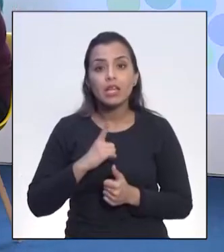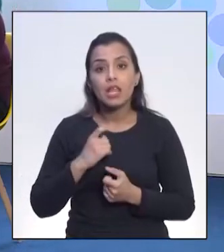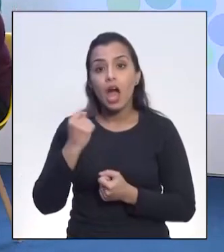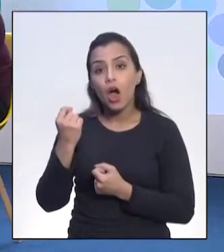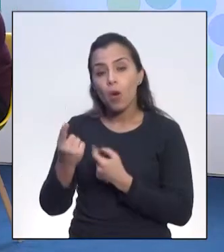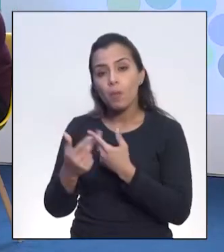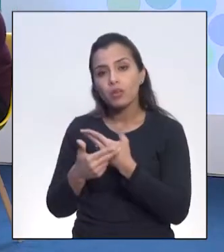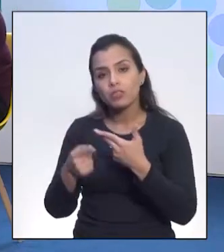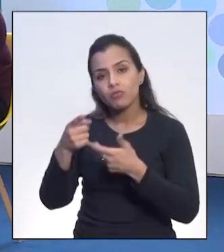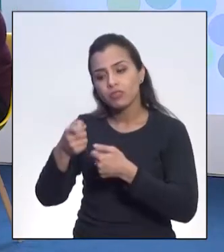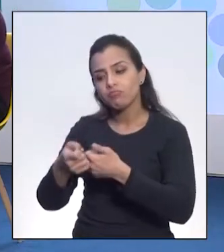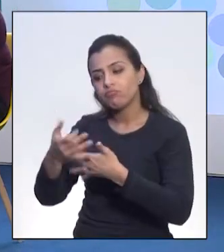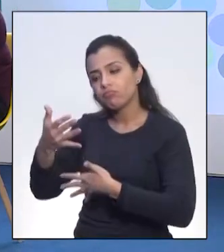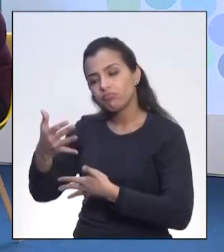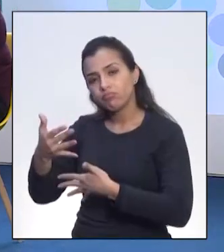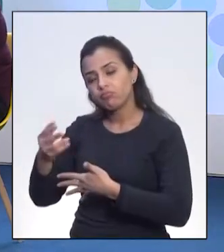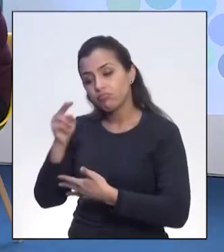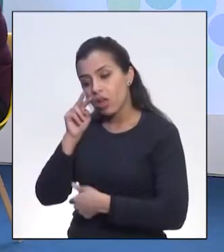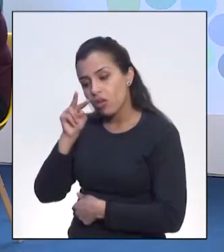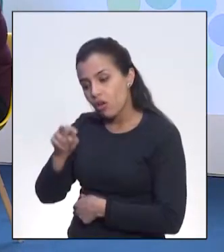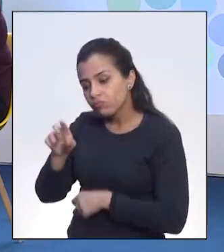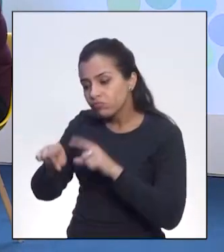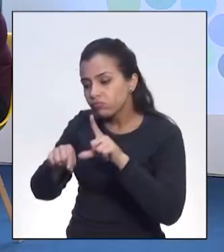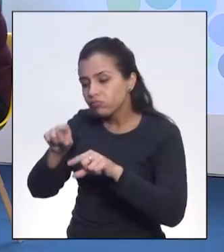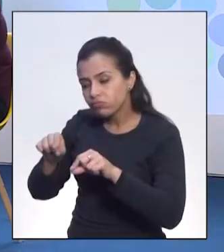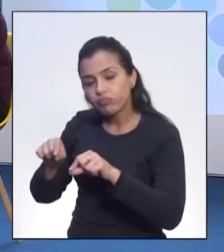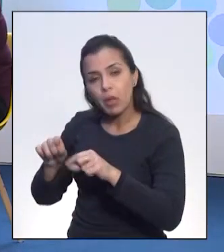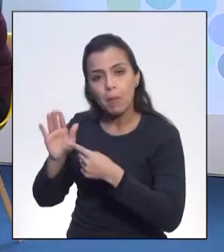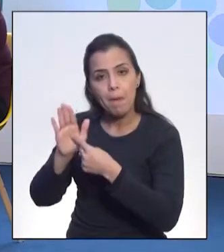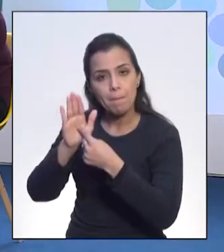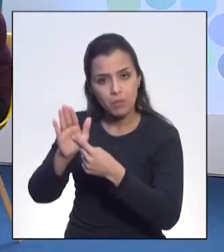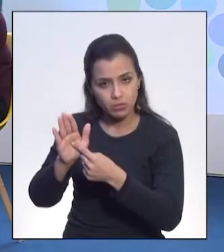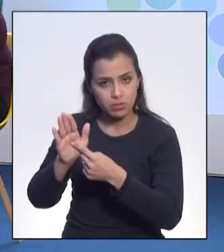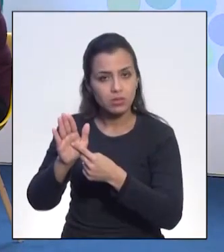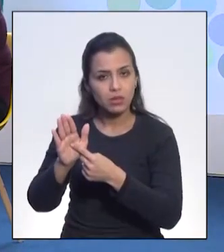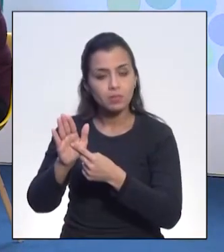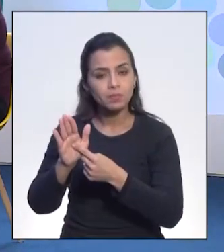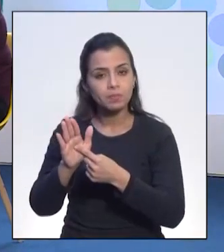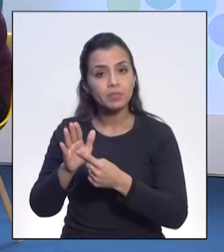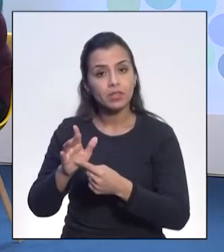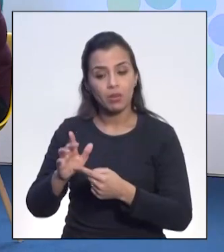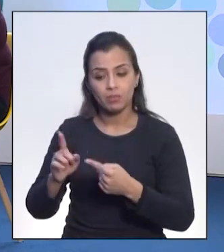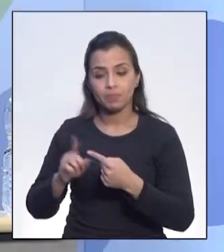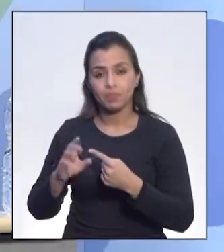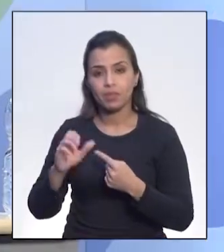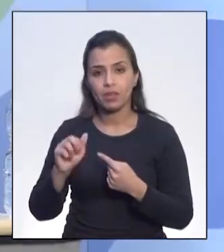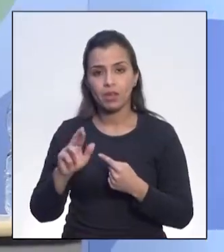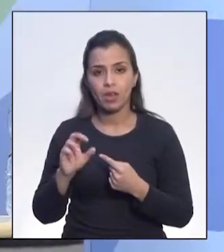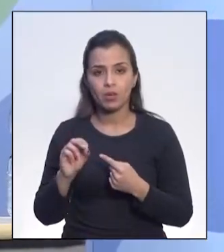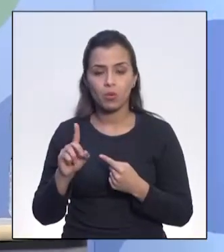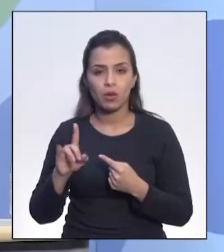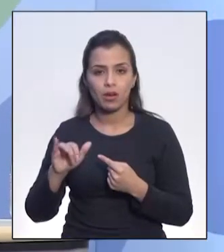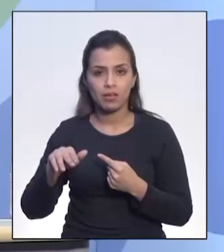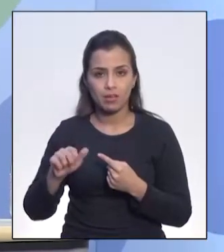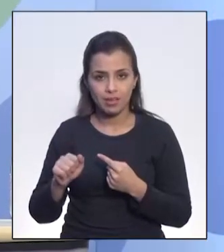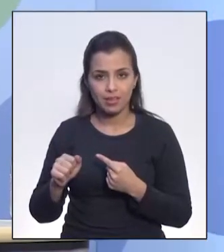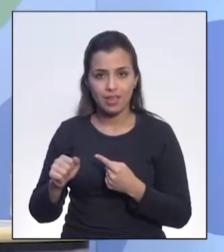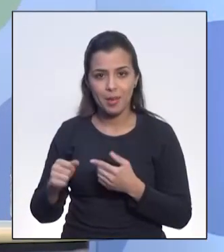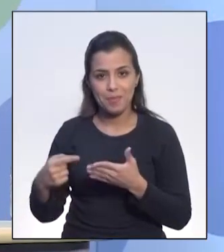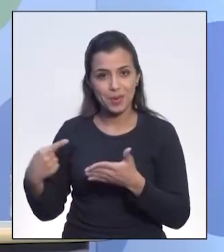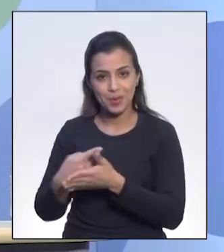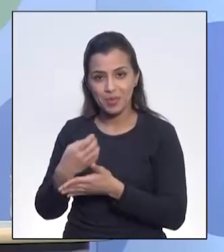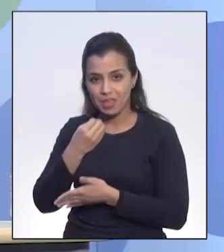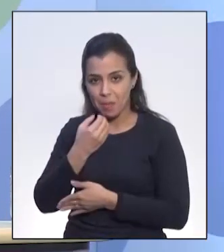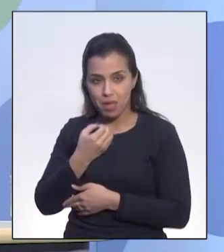vocês pontuaram no chat que eu achei que vale a pena, né, a gente trazer. Então, a Carolina ela perguntou se a gente está bem. Você está bem, né, Jennifer?